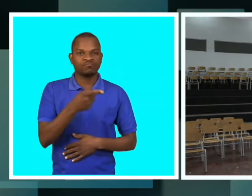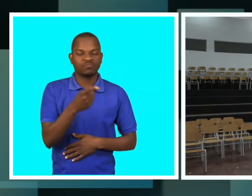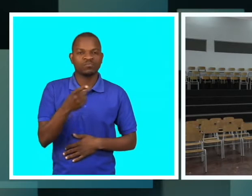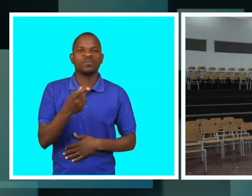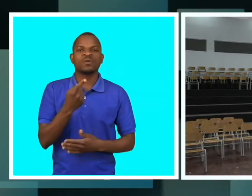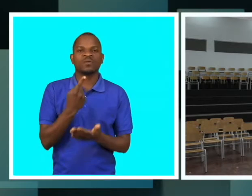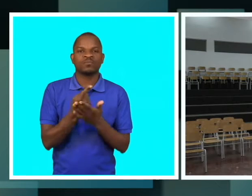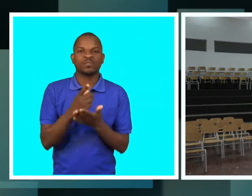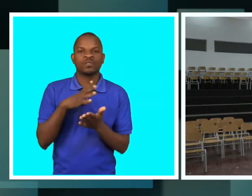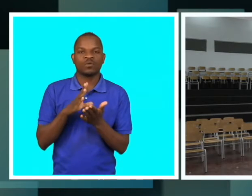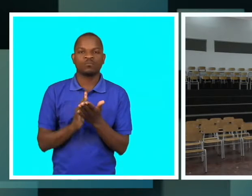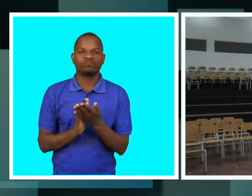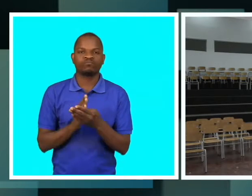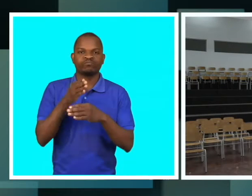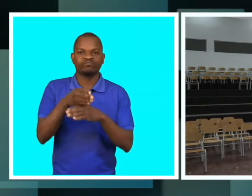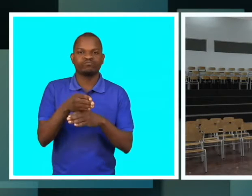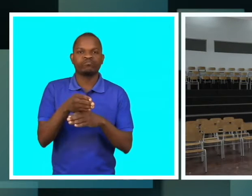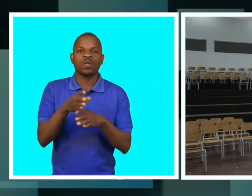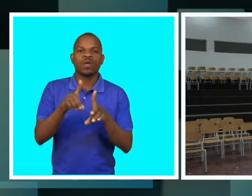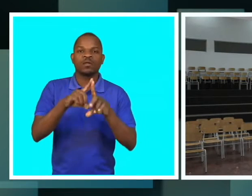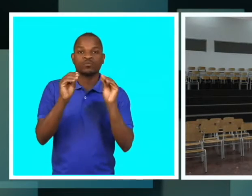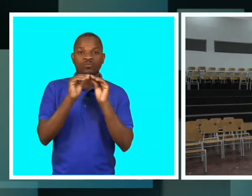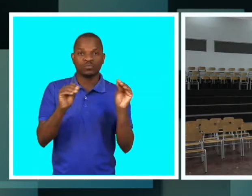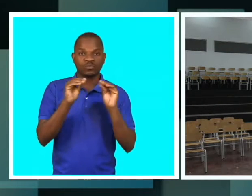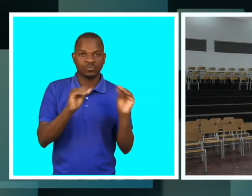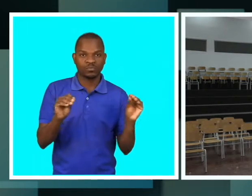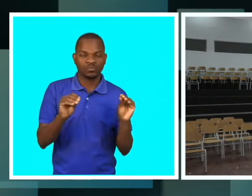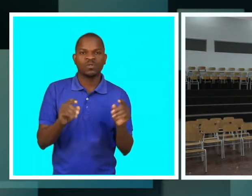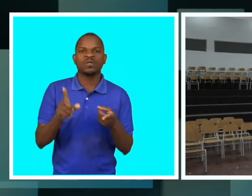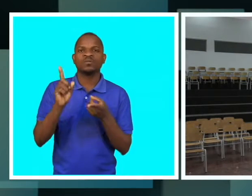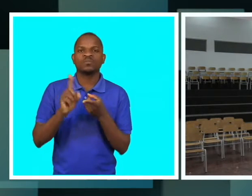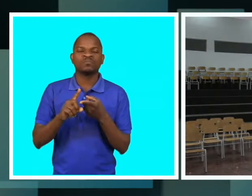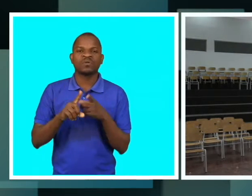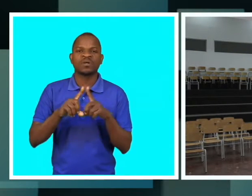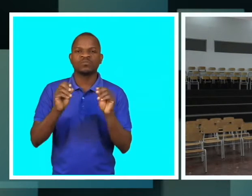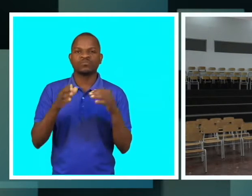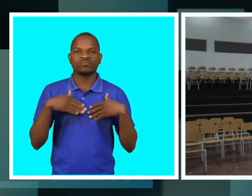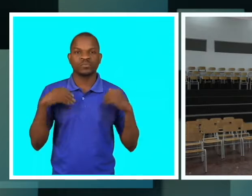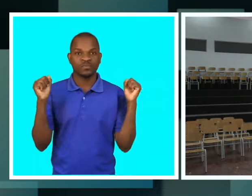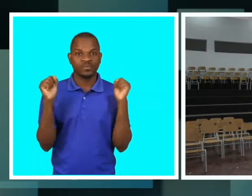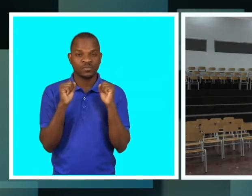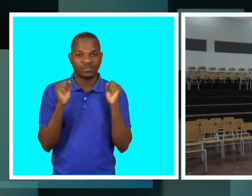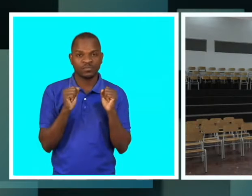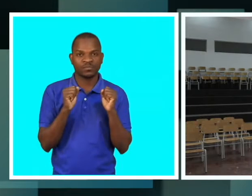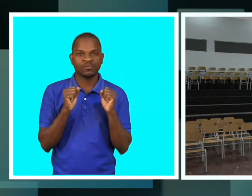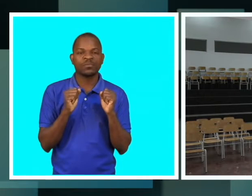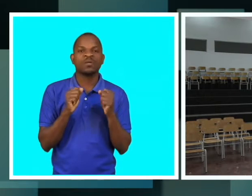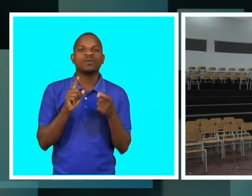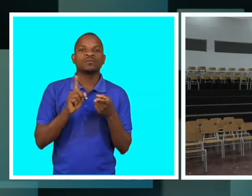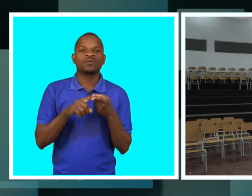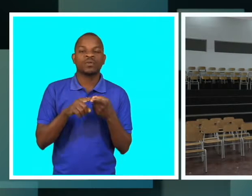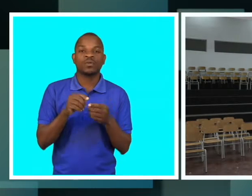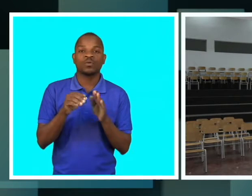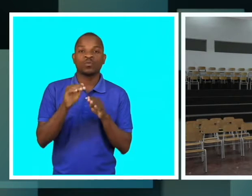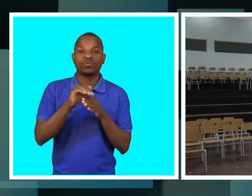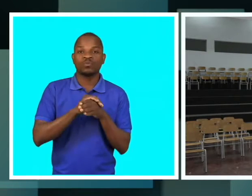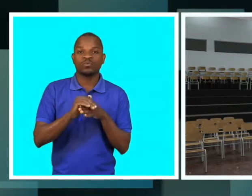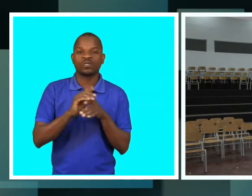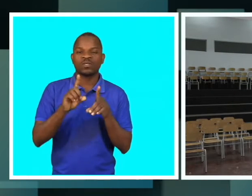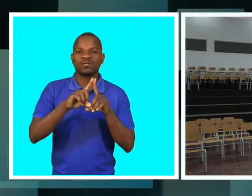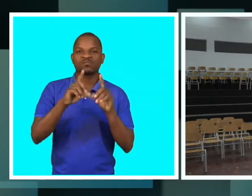terem acesso à educação, terem acesso à saúde, a partir de